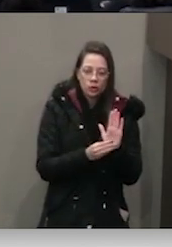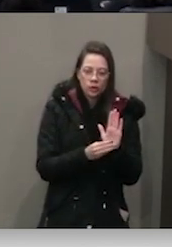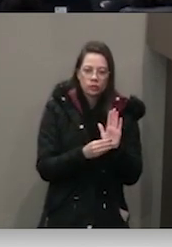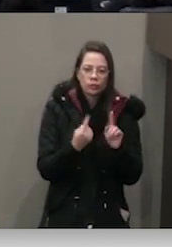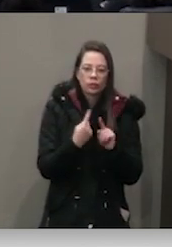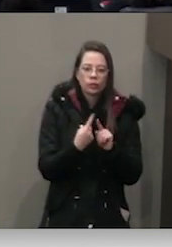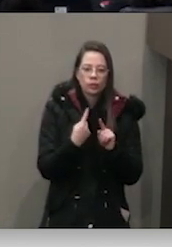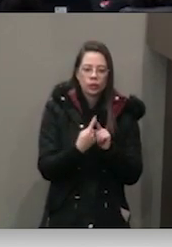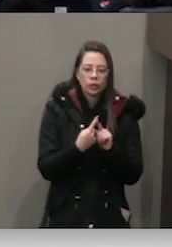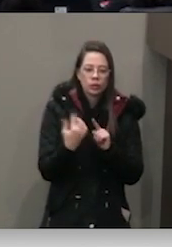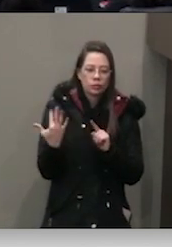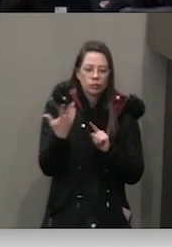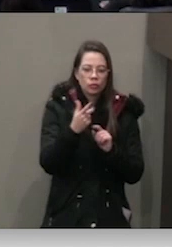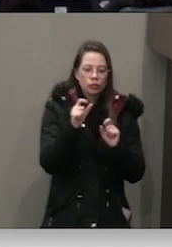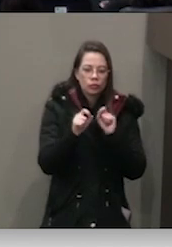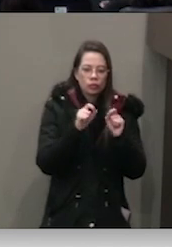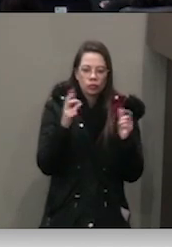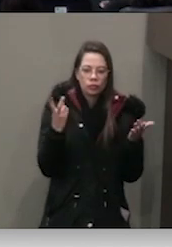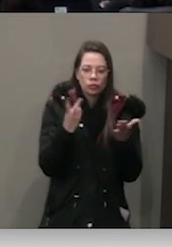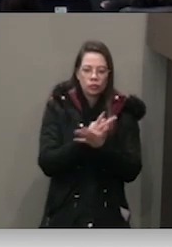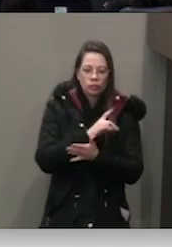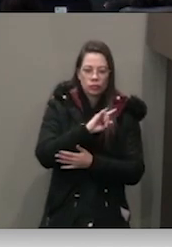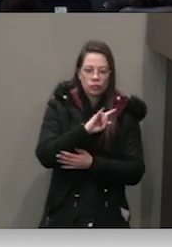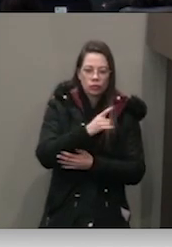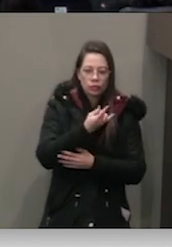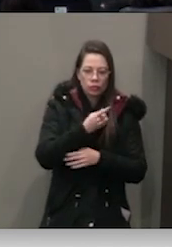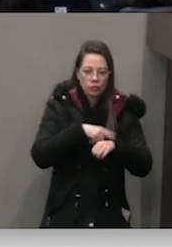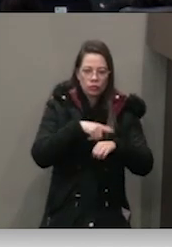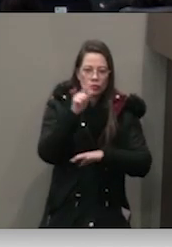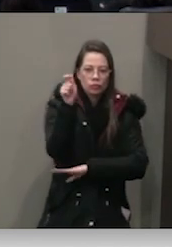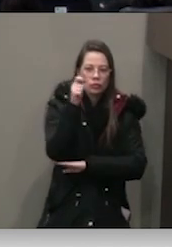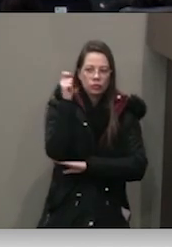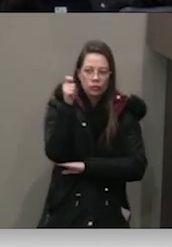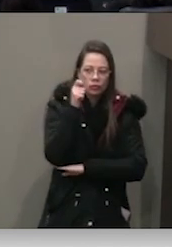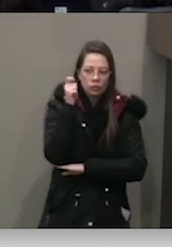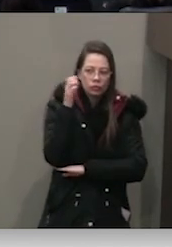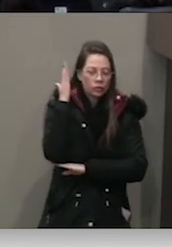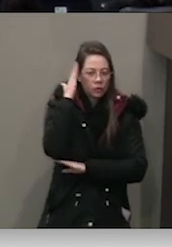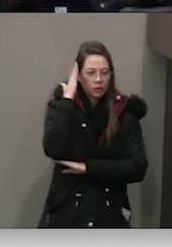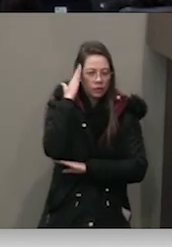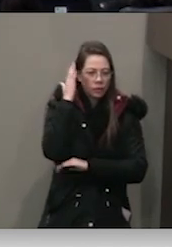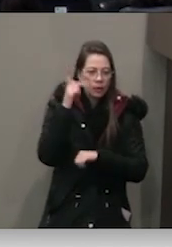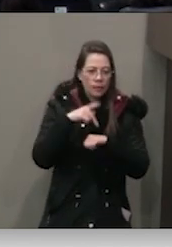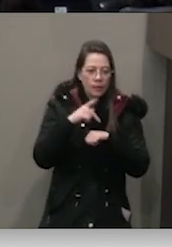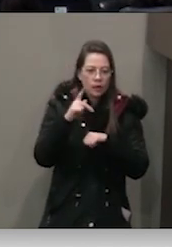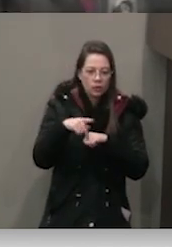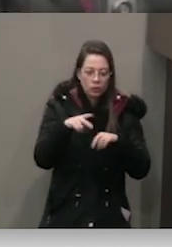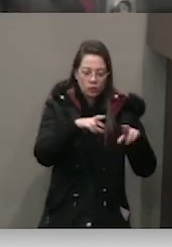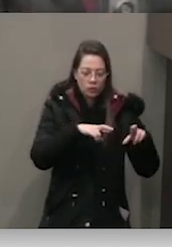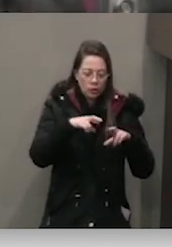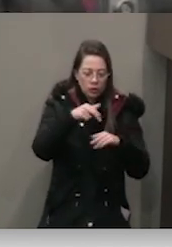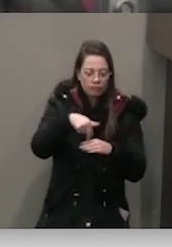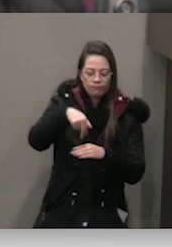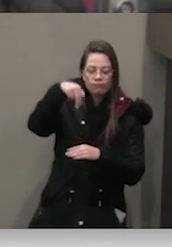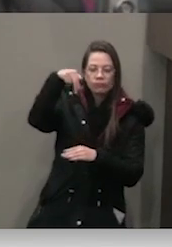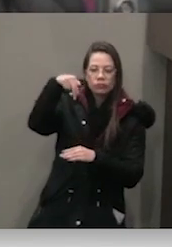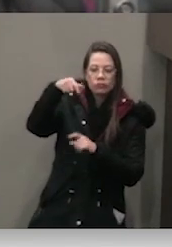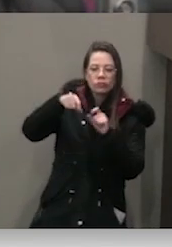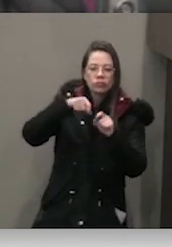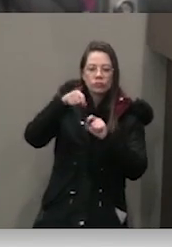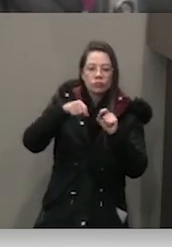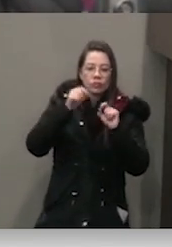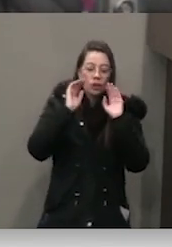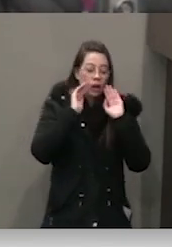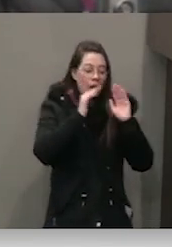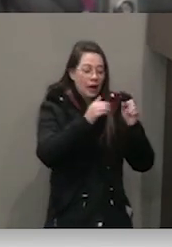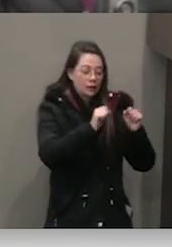porque diante de tudo que aconteceu agora nos últimos tempos no Rio Grande do Sul, a gente sabe que Passo Fundo e a região norte vai ter um atrativo para as